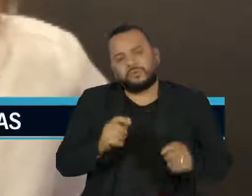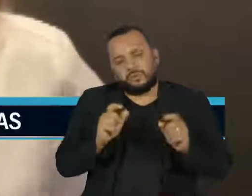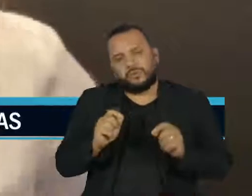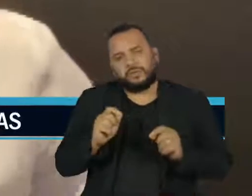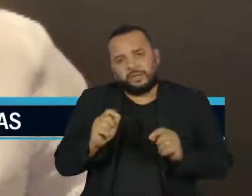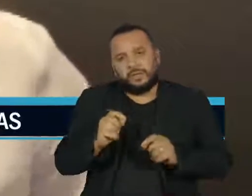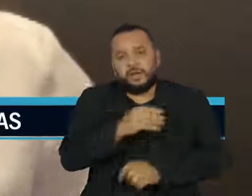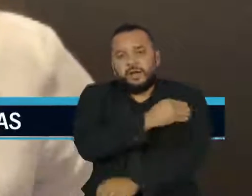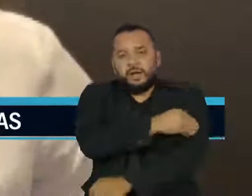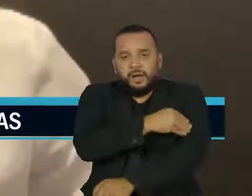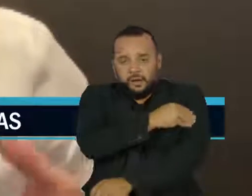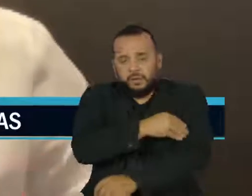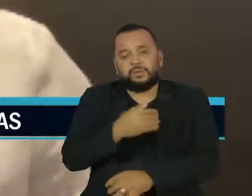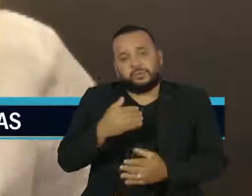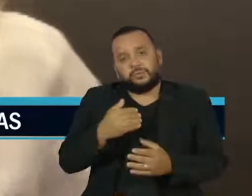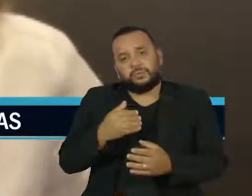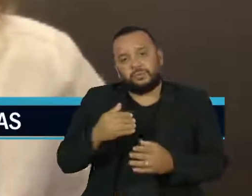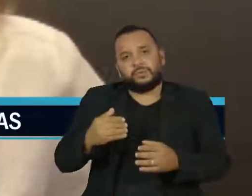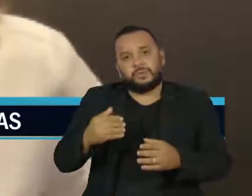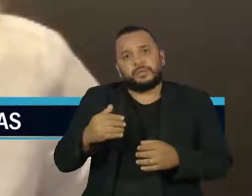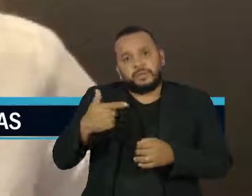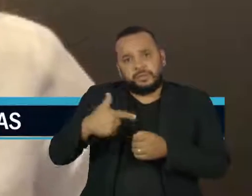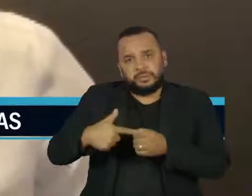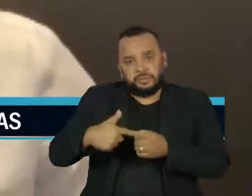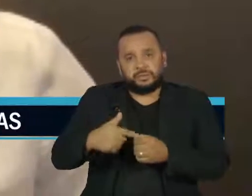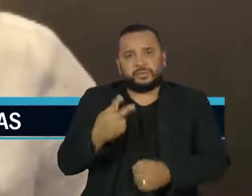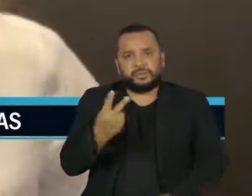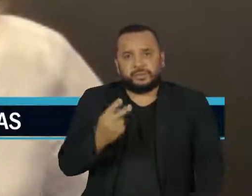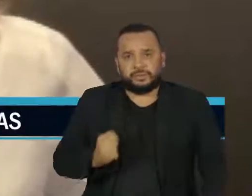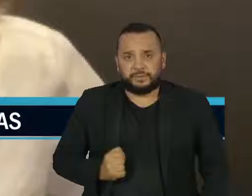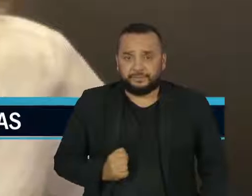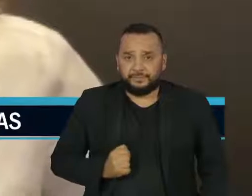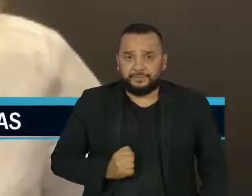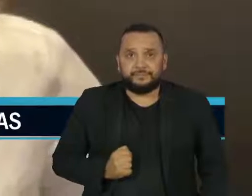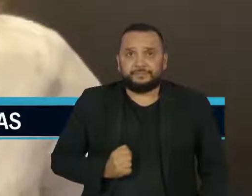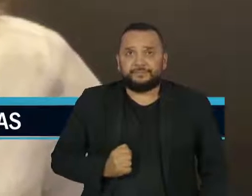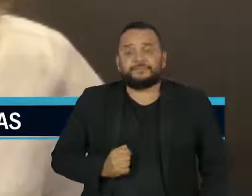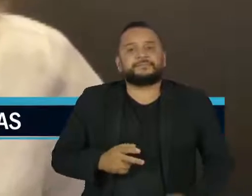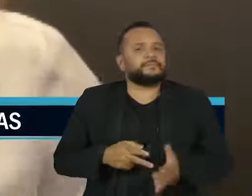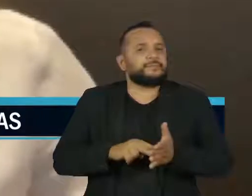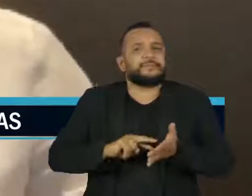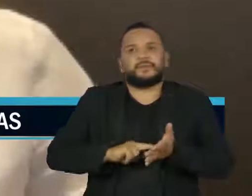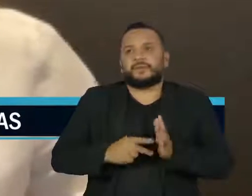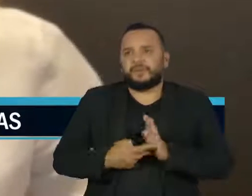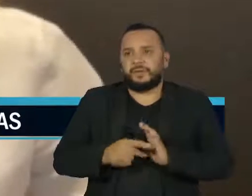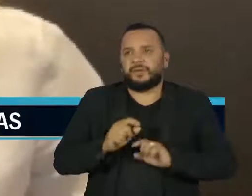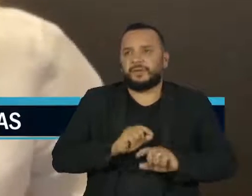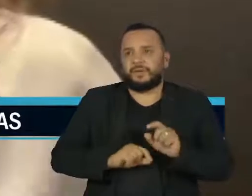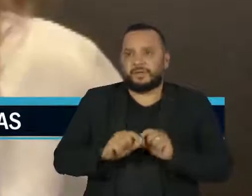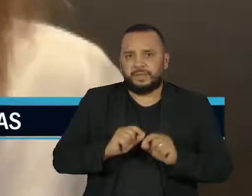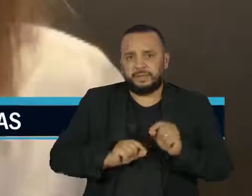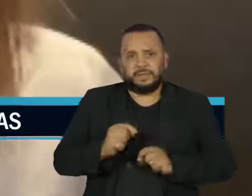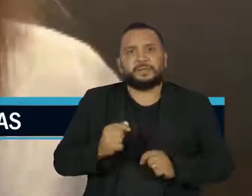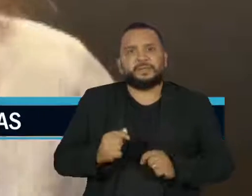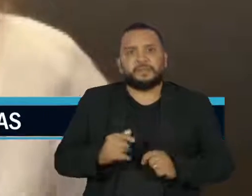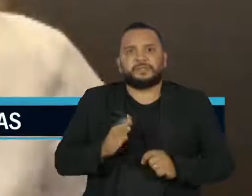motor flex, seu veículo flex e abastecer com etanol. Isso significa pode chegar até